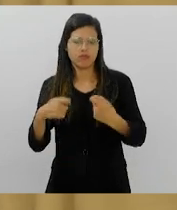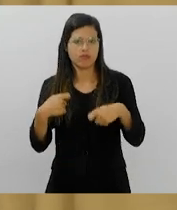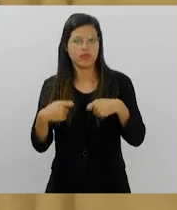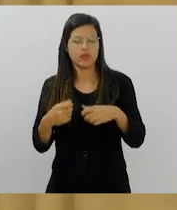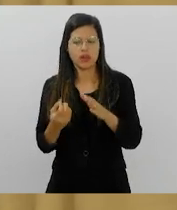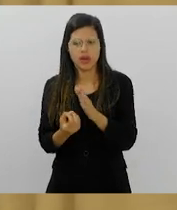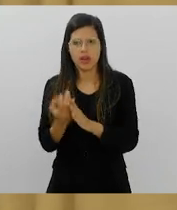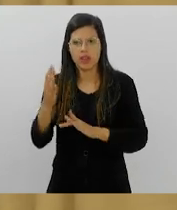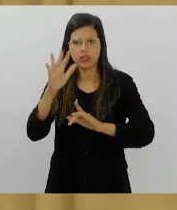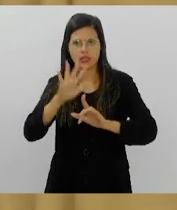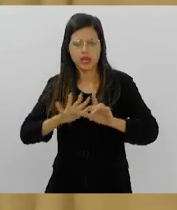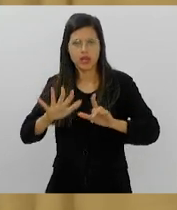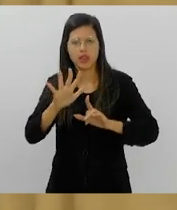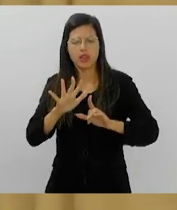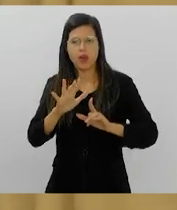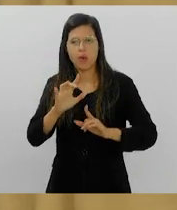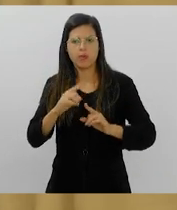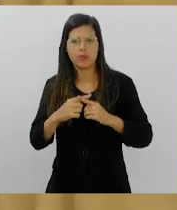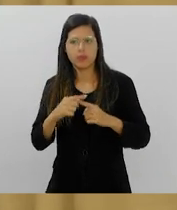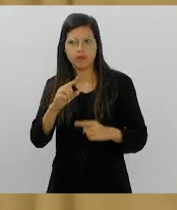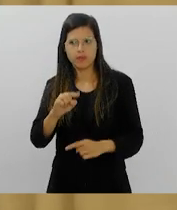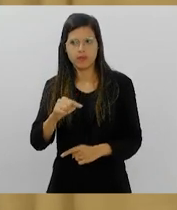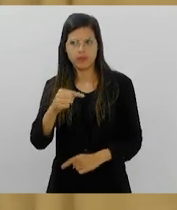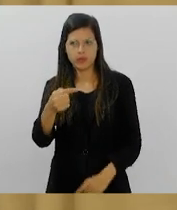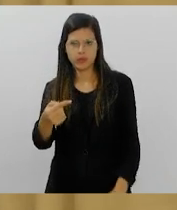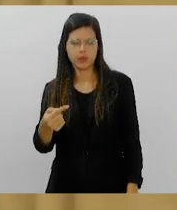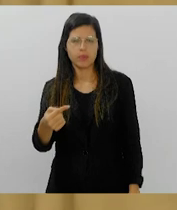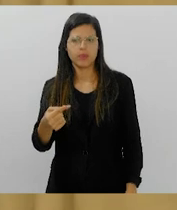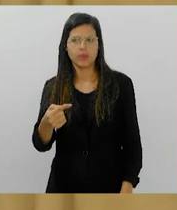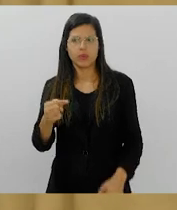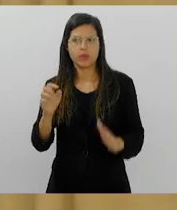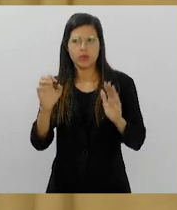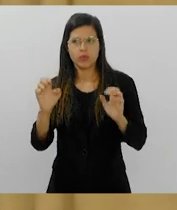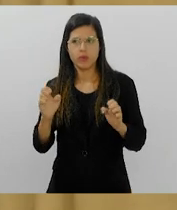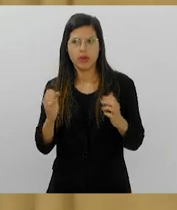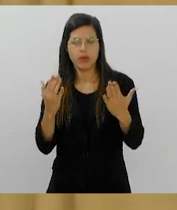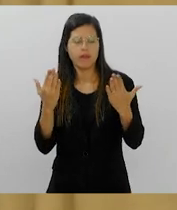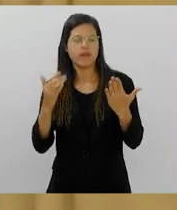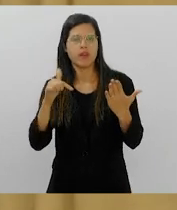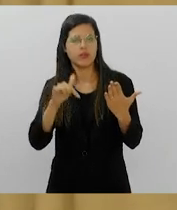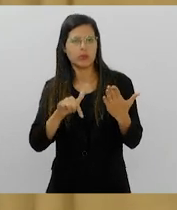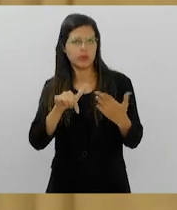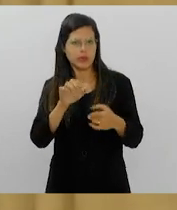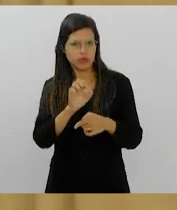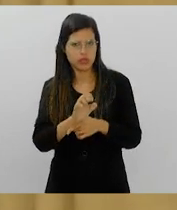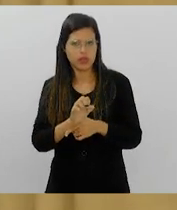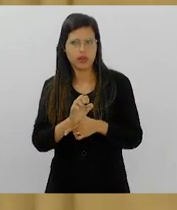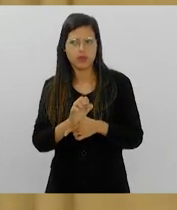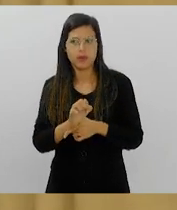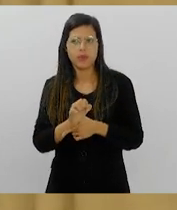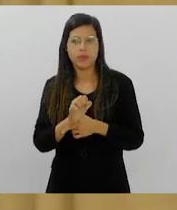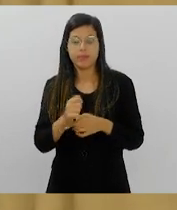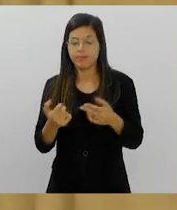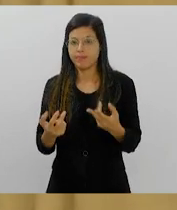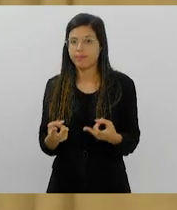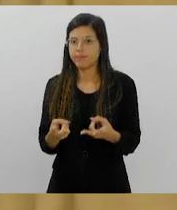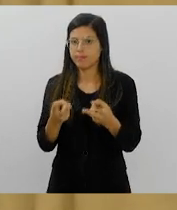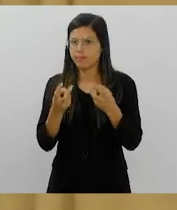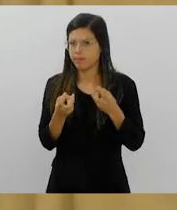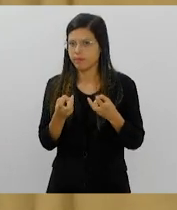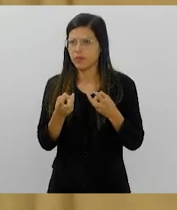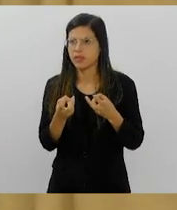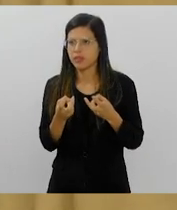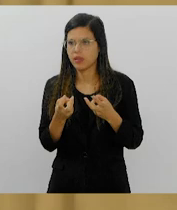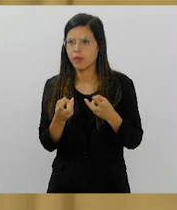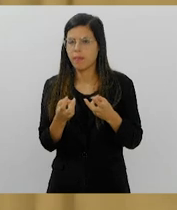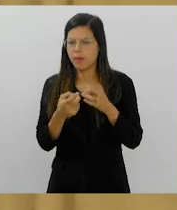canal, porque logo após o evento do estado de Santa Catarina, a gente observou, enquanto inteligência,